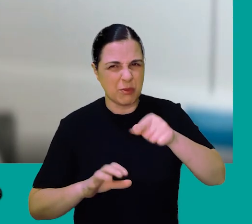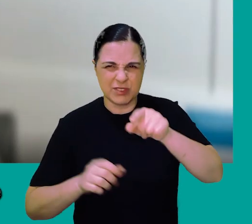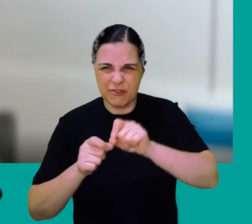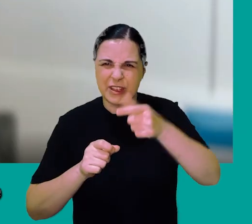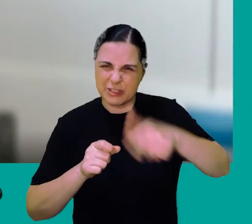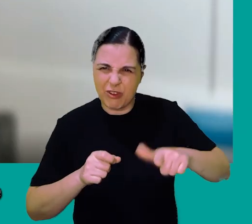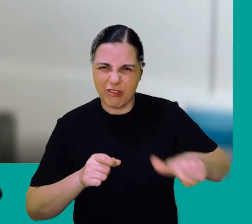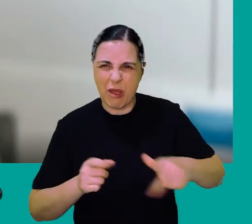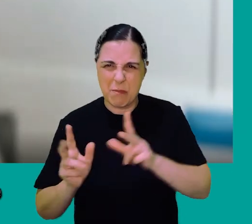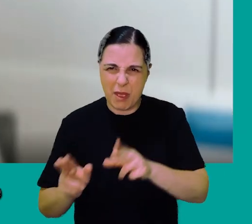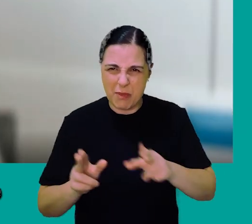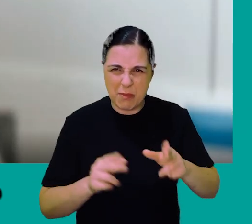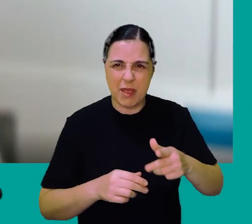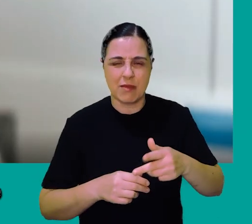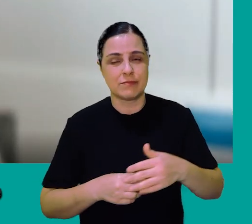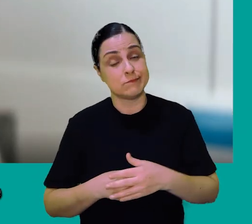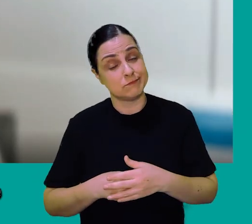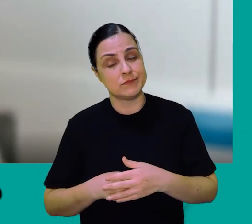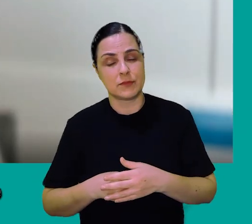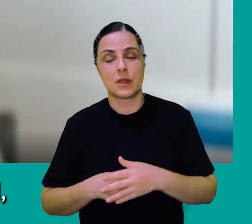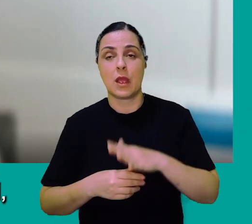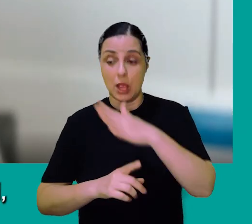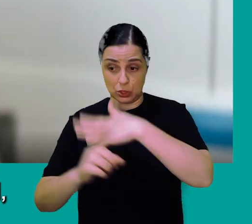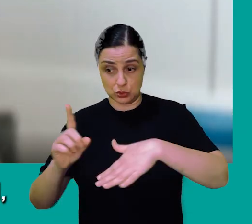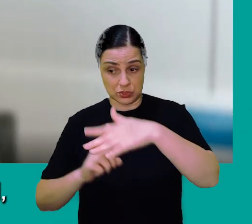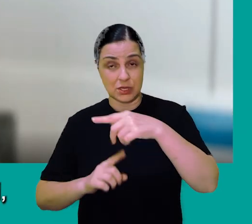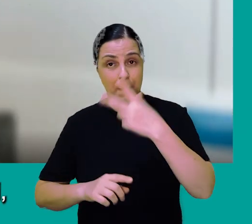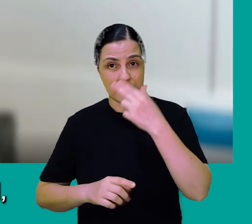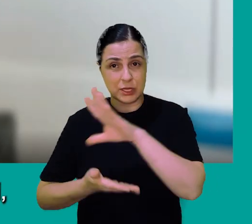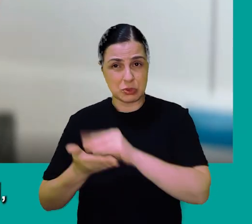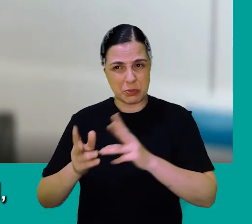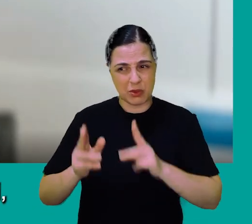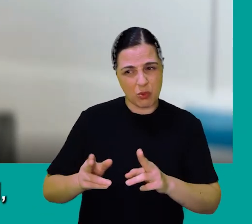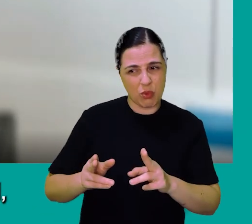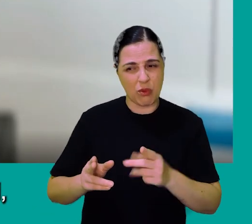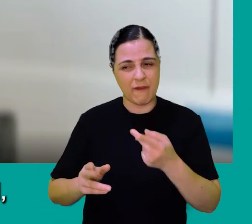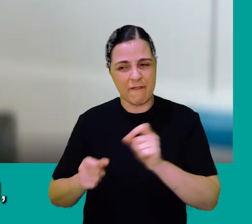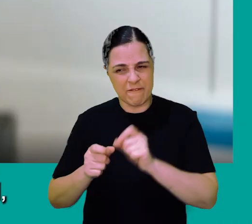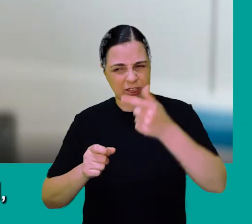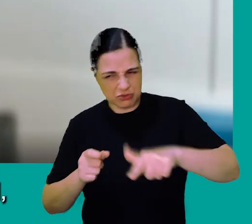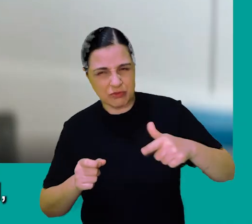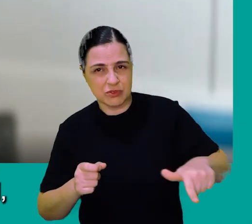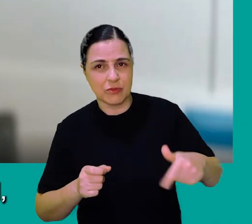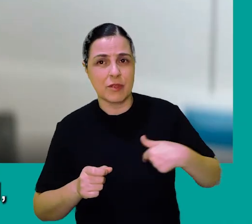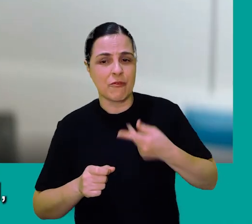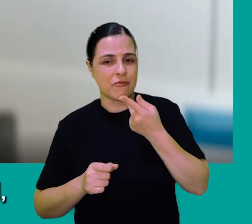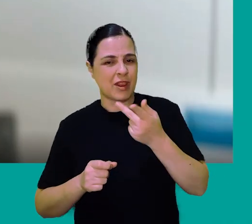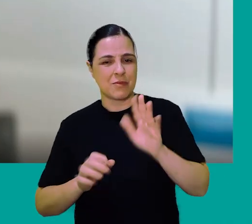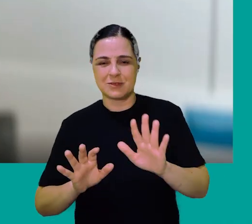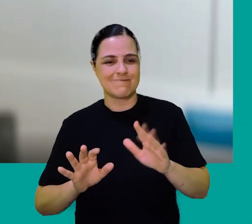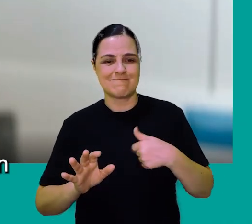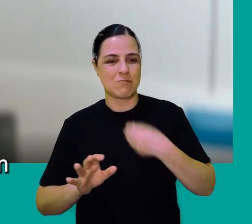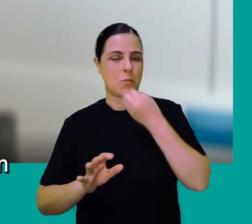tão normalizadas na sociedade que a gente repete, daí depois falei assim e fiquei pensando, nossa, isso não é